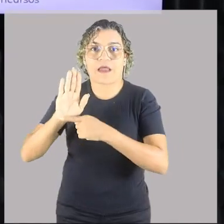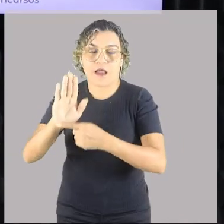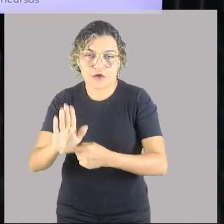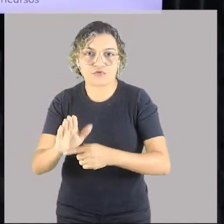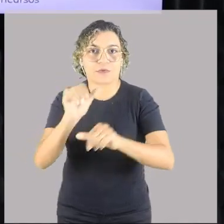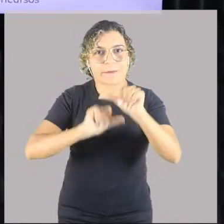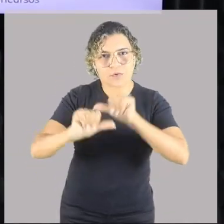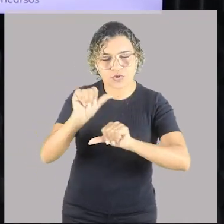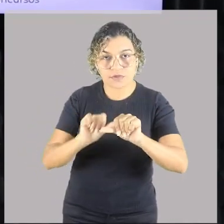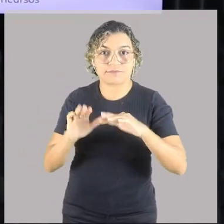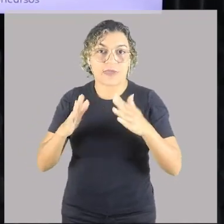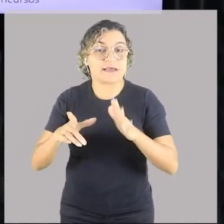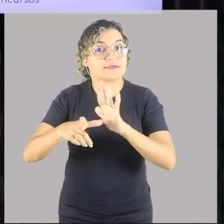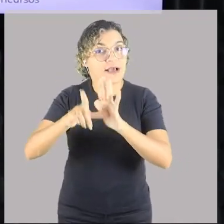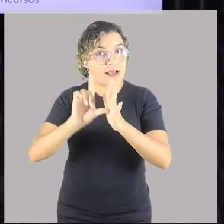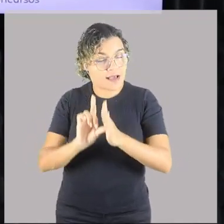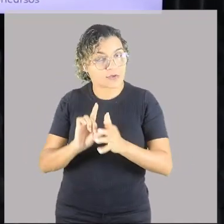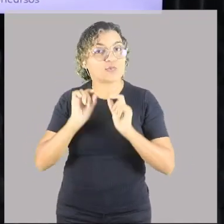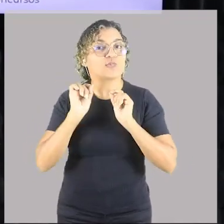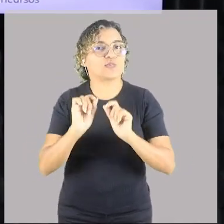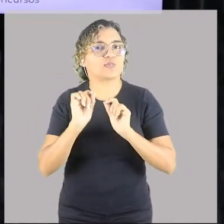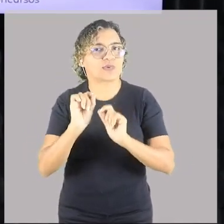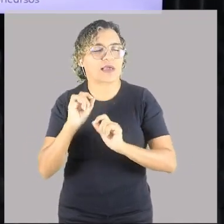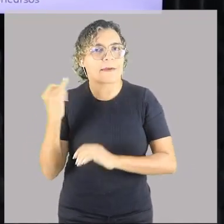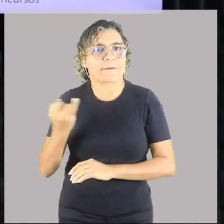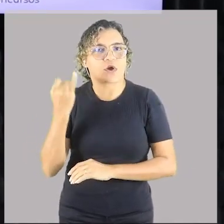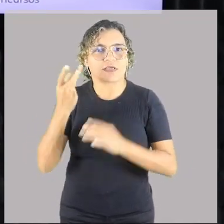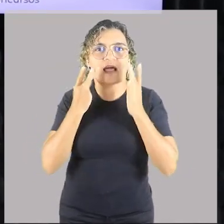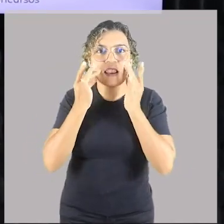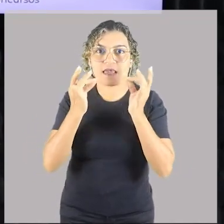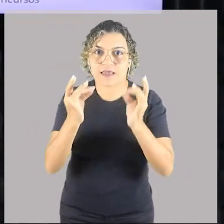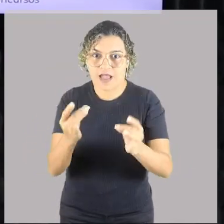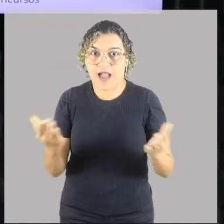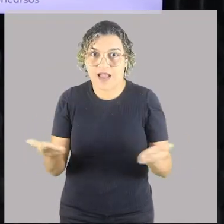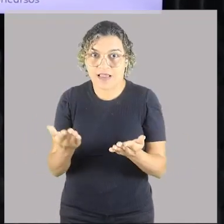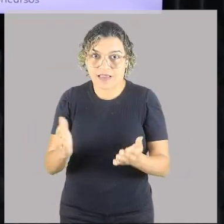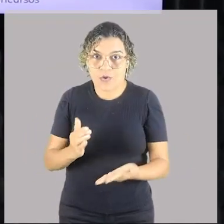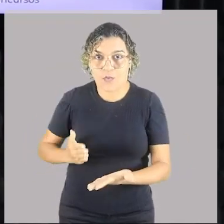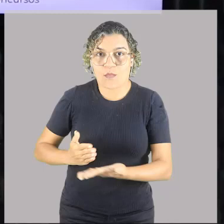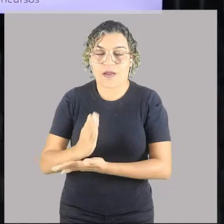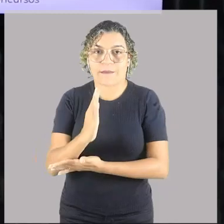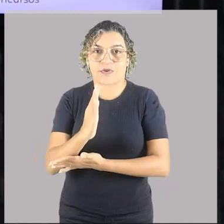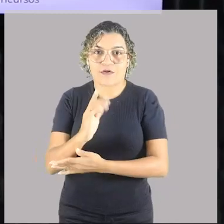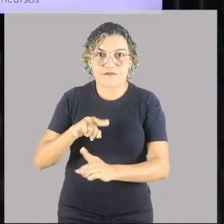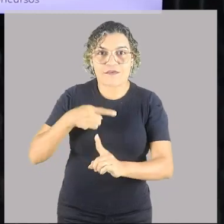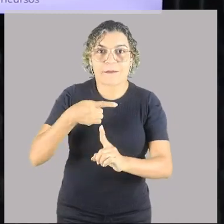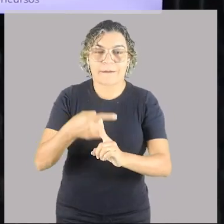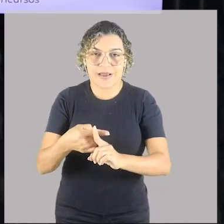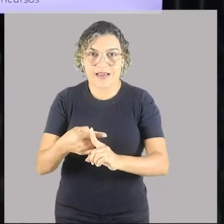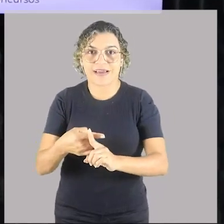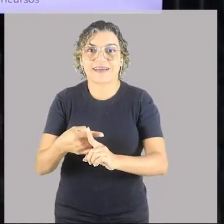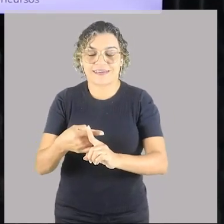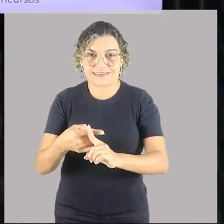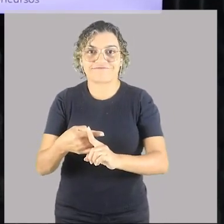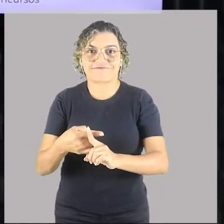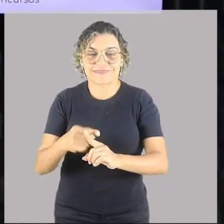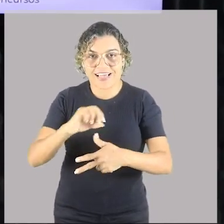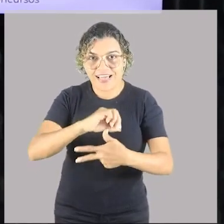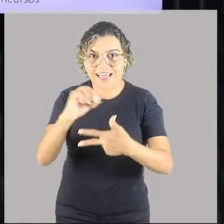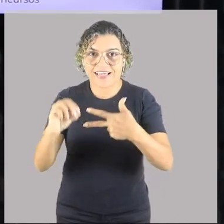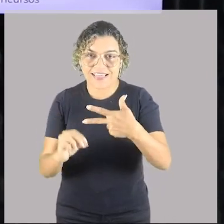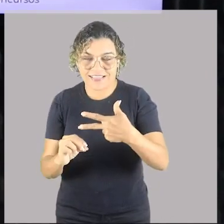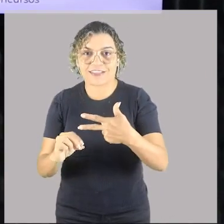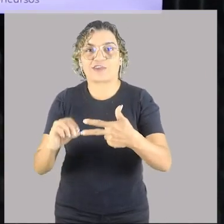mudanças. Mas antes de mais nada, fique ligado, aqui é o A Prova Mais Enem dos concursos.